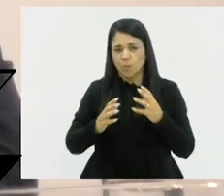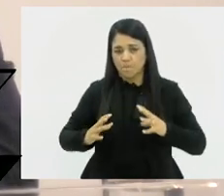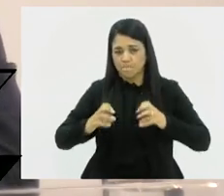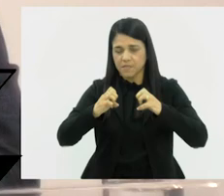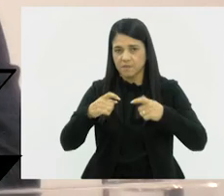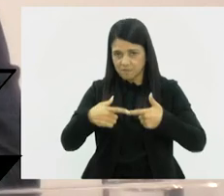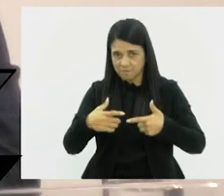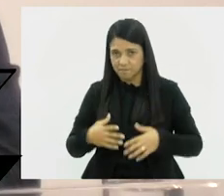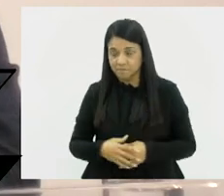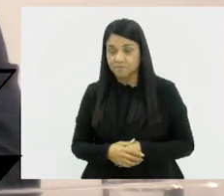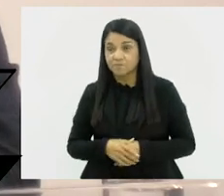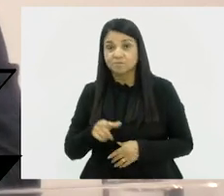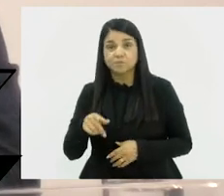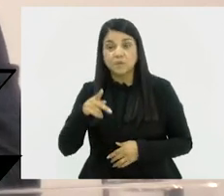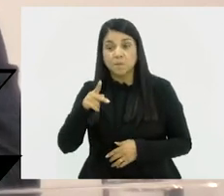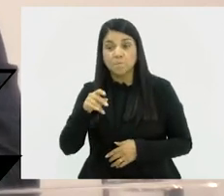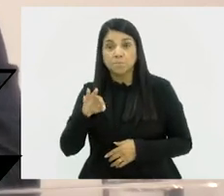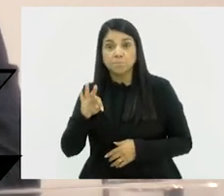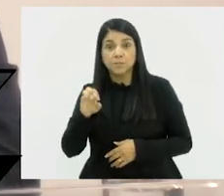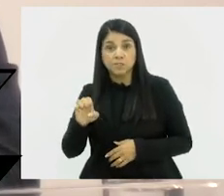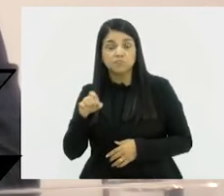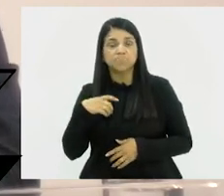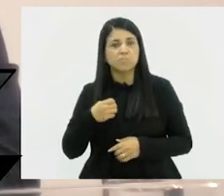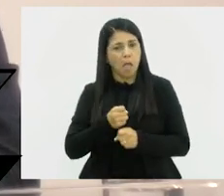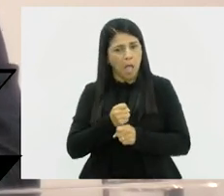O Pete viveu durante muitos anos.